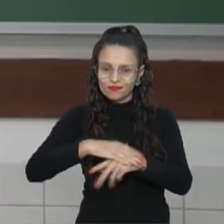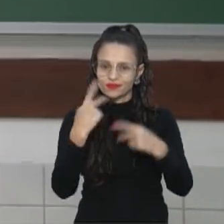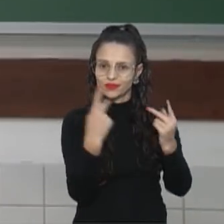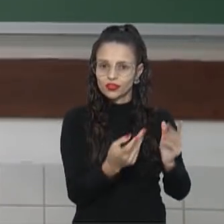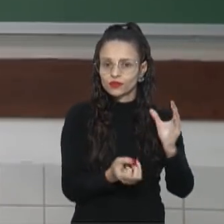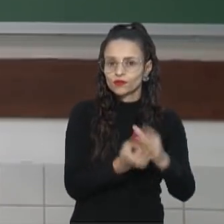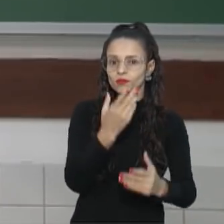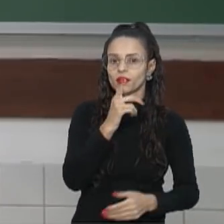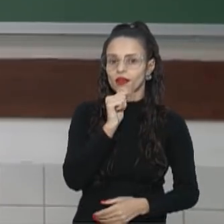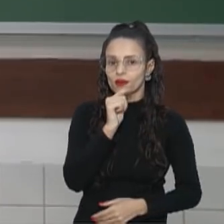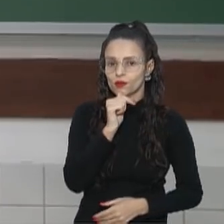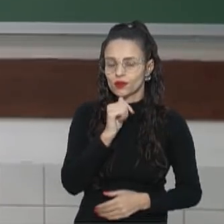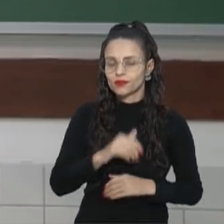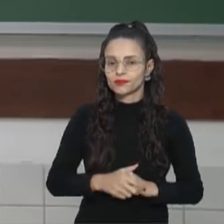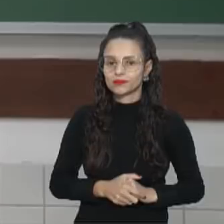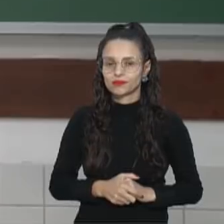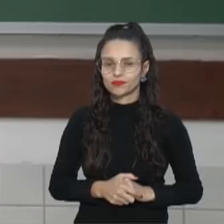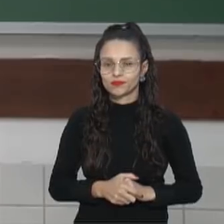água.